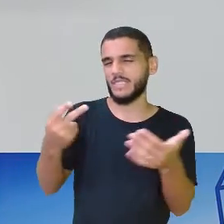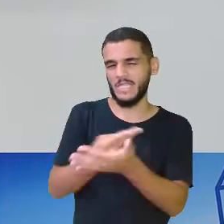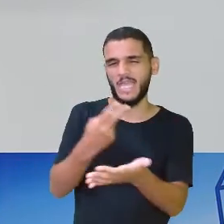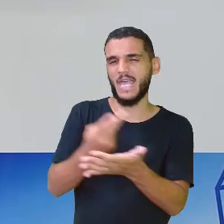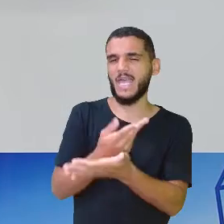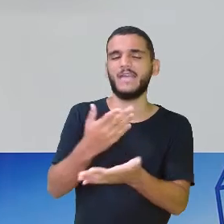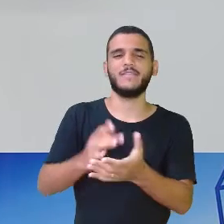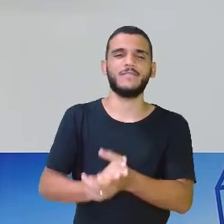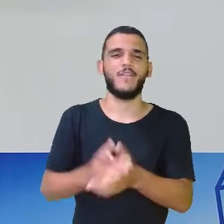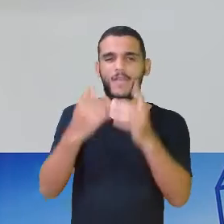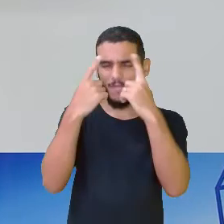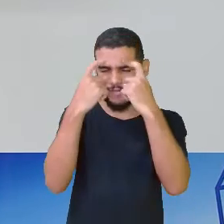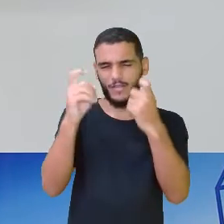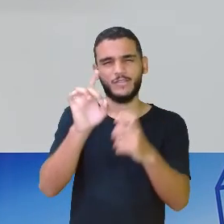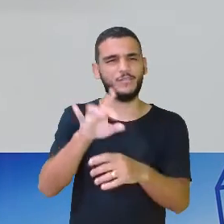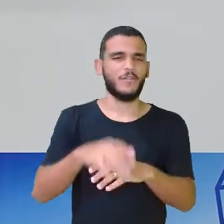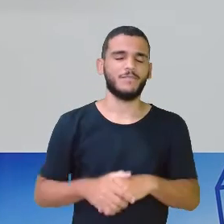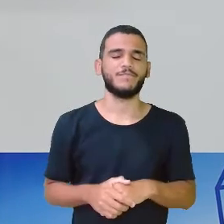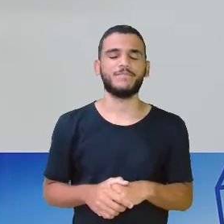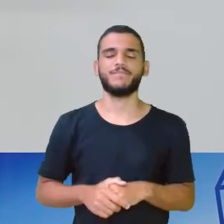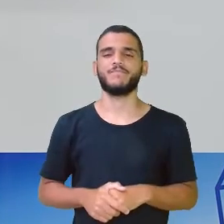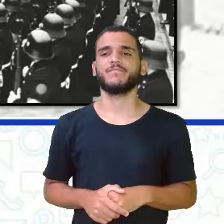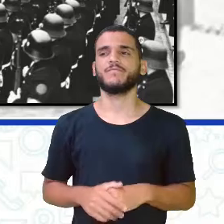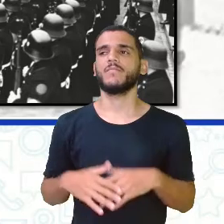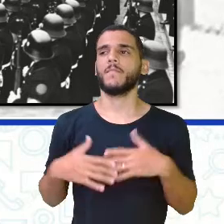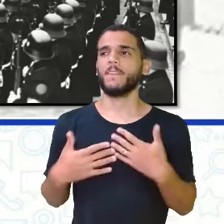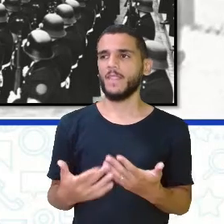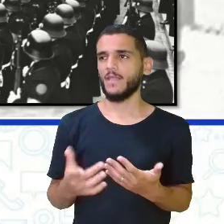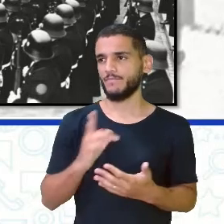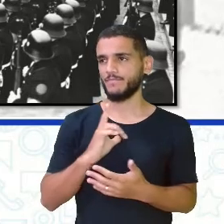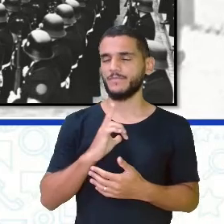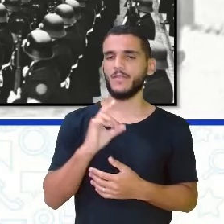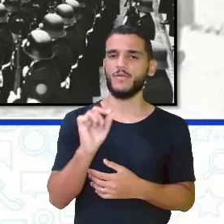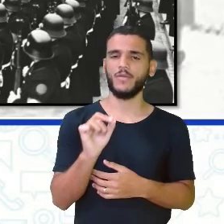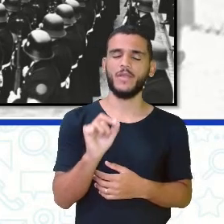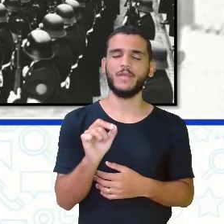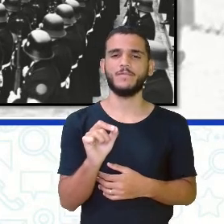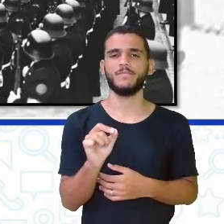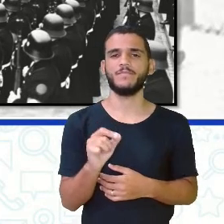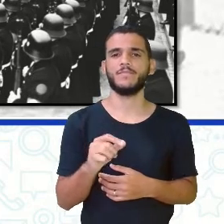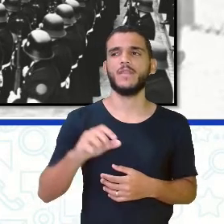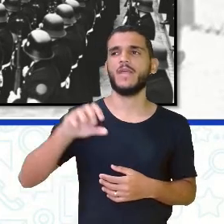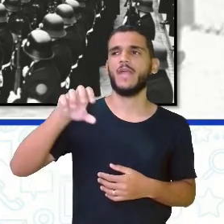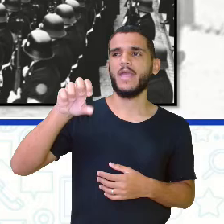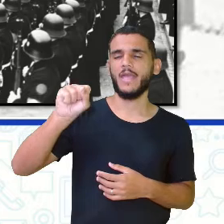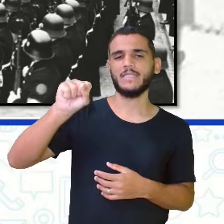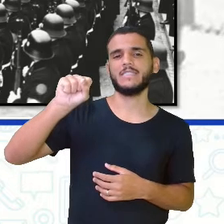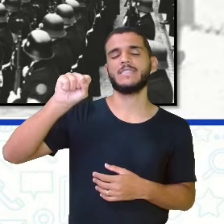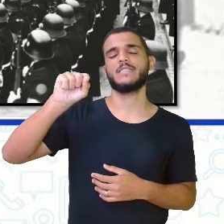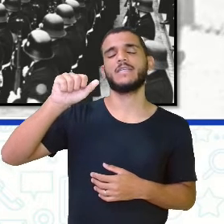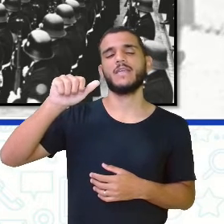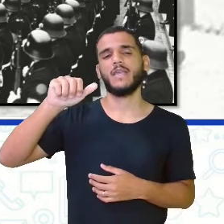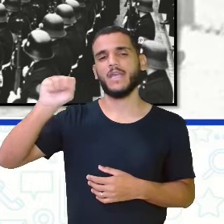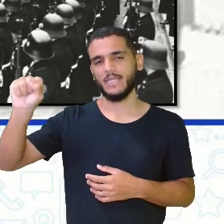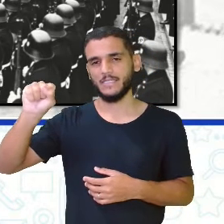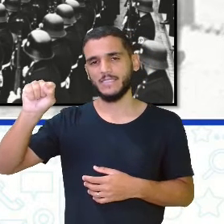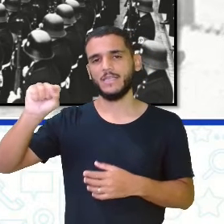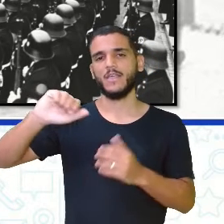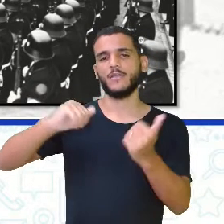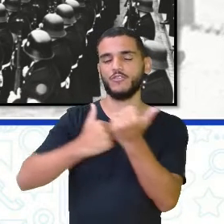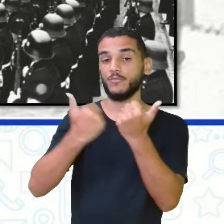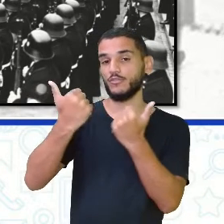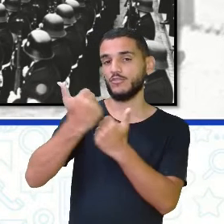baderna, violência, né? Aí até que a gente vai ter a SA substituída pela SS, né,